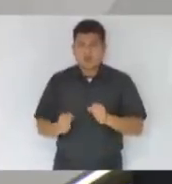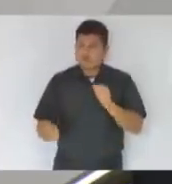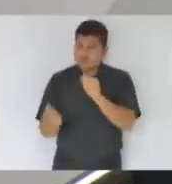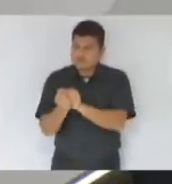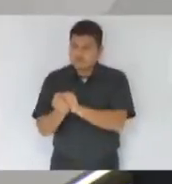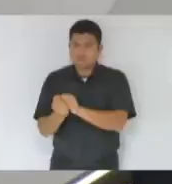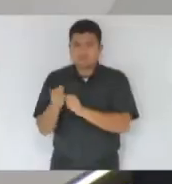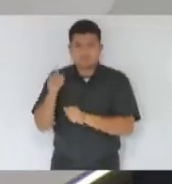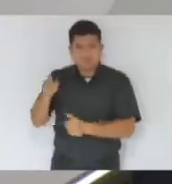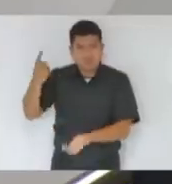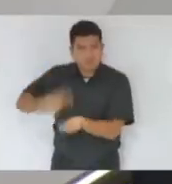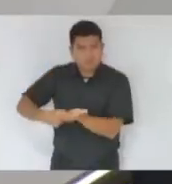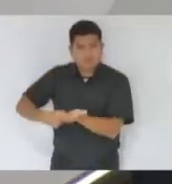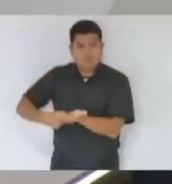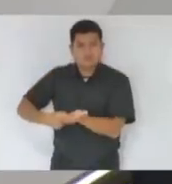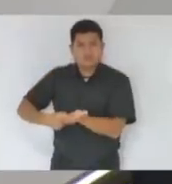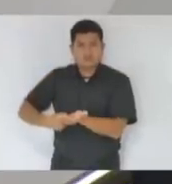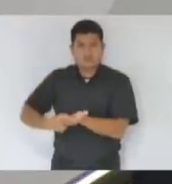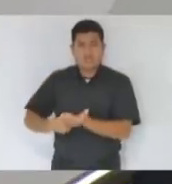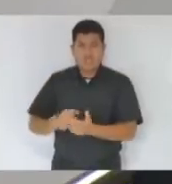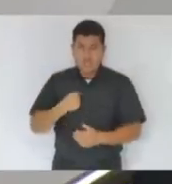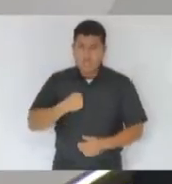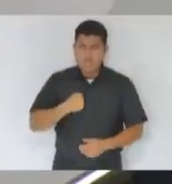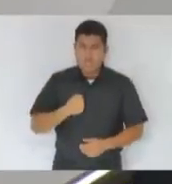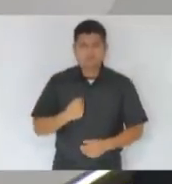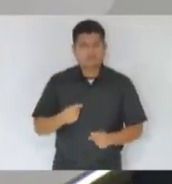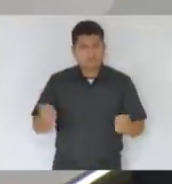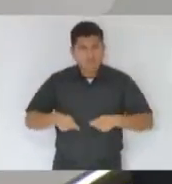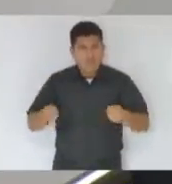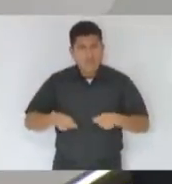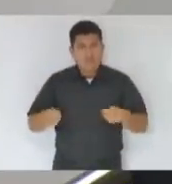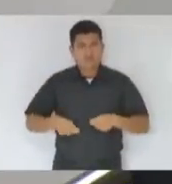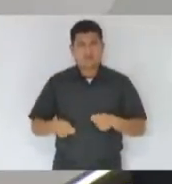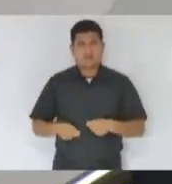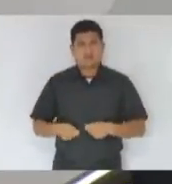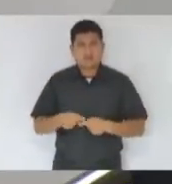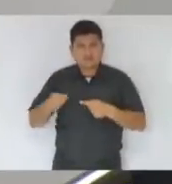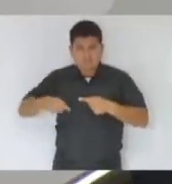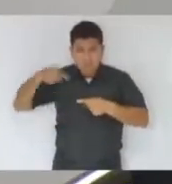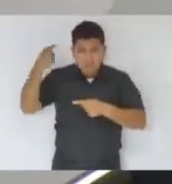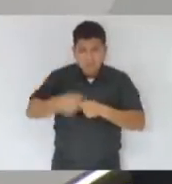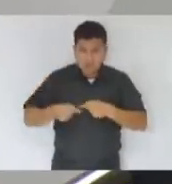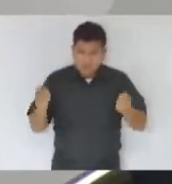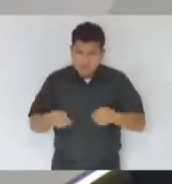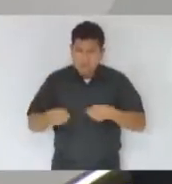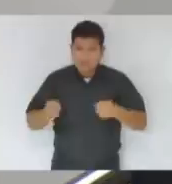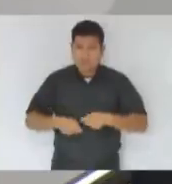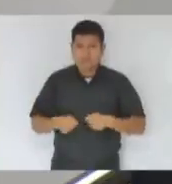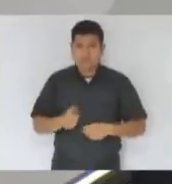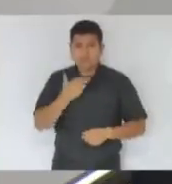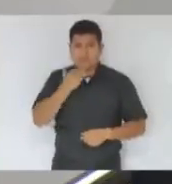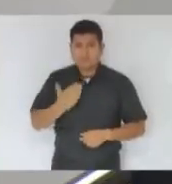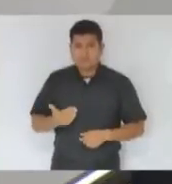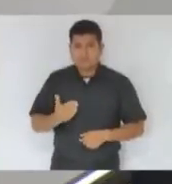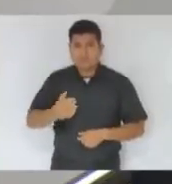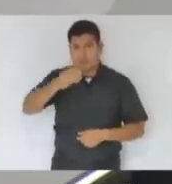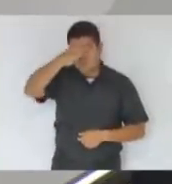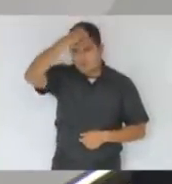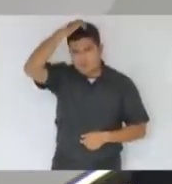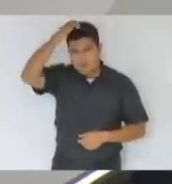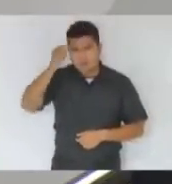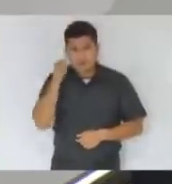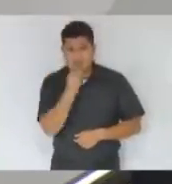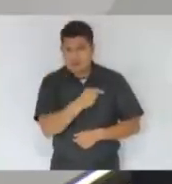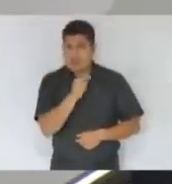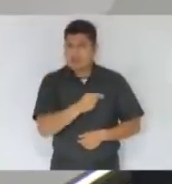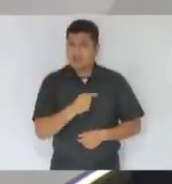governador. Coloco. Se ele quiser, coloco na semana que vem. Peça isso para o coronel Mocelin. Ele o